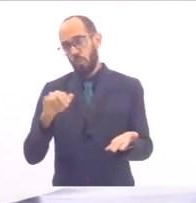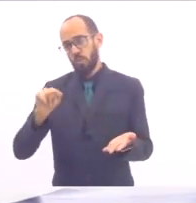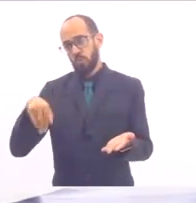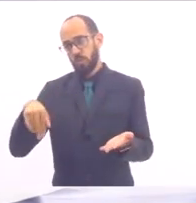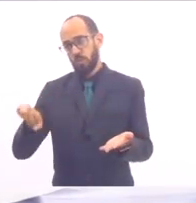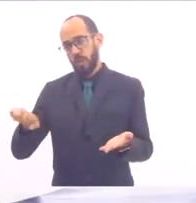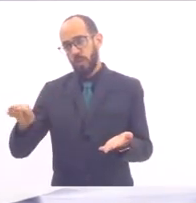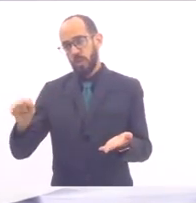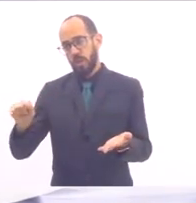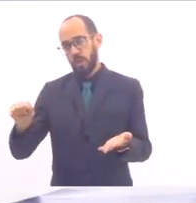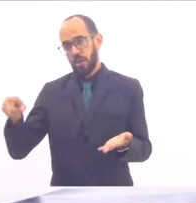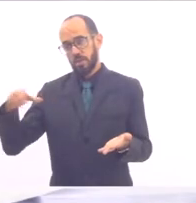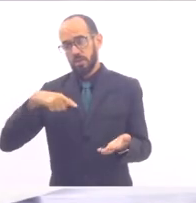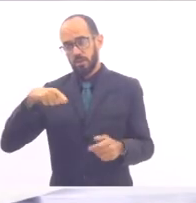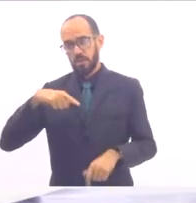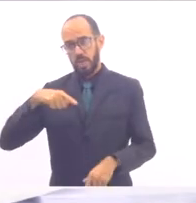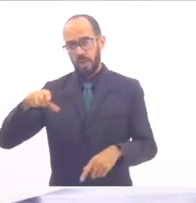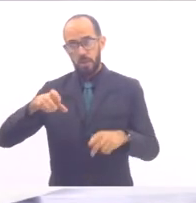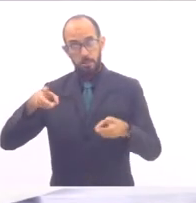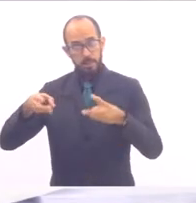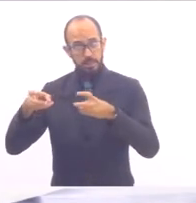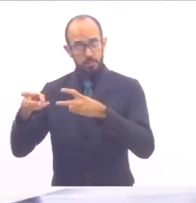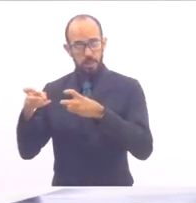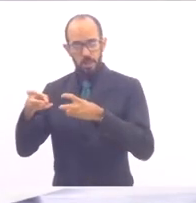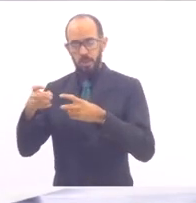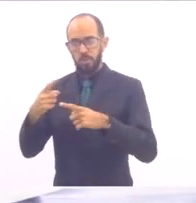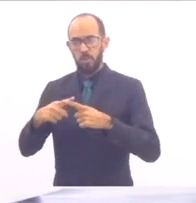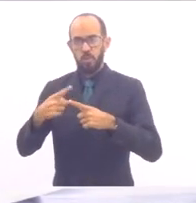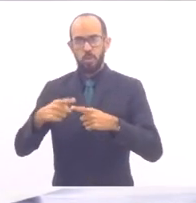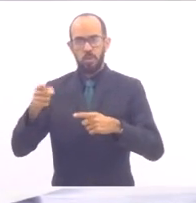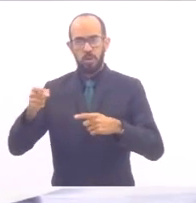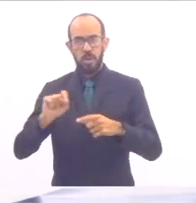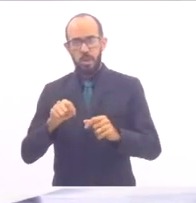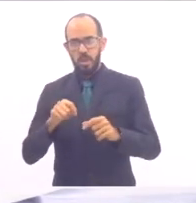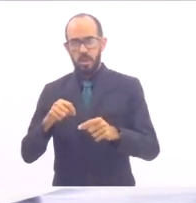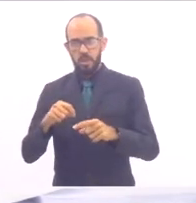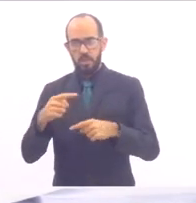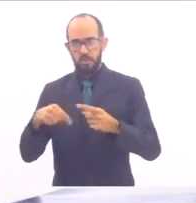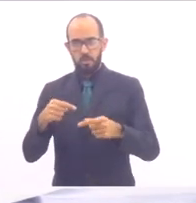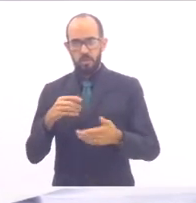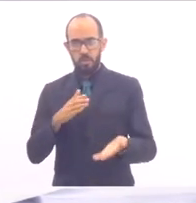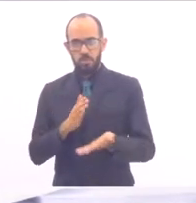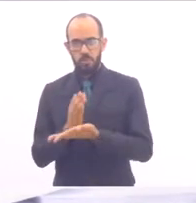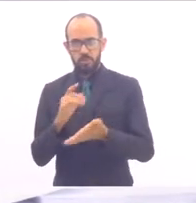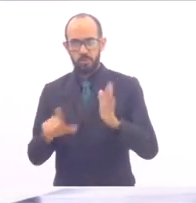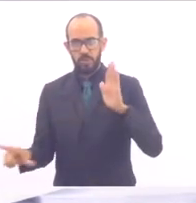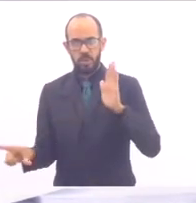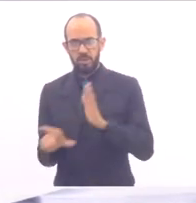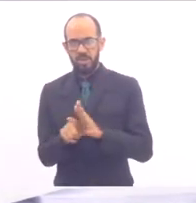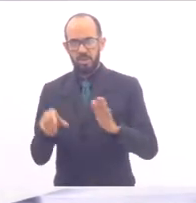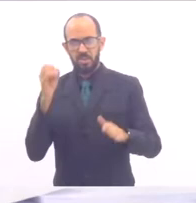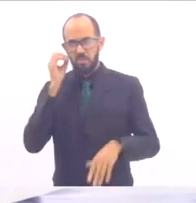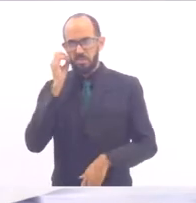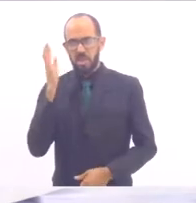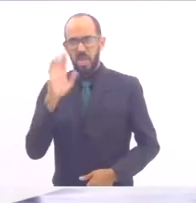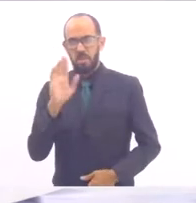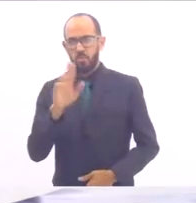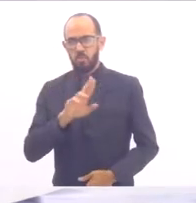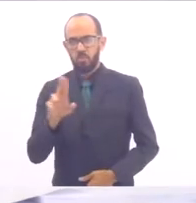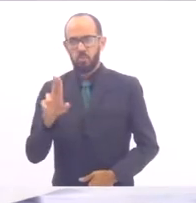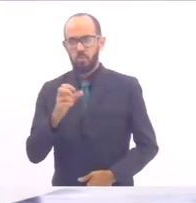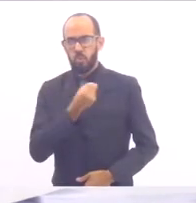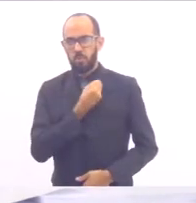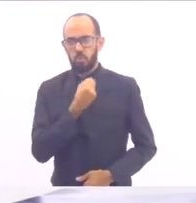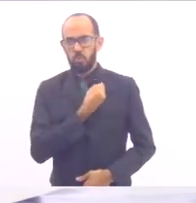do INEA, que esteja de olho, porque é claro que desde a aprovação da lei, já não me lembro qual é o número da lei, vou ter que consultar